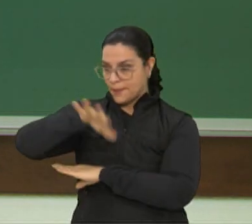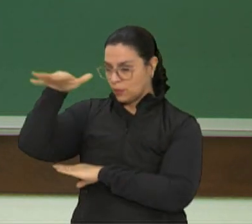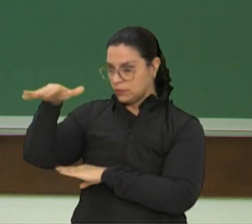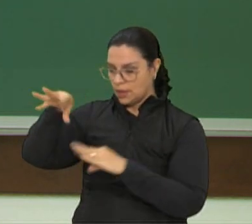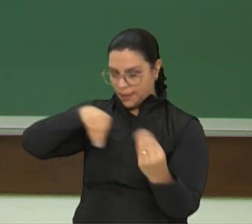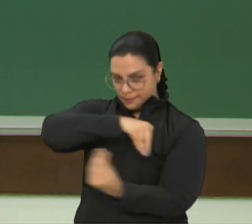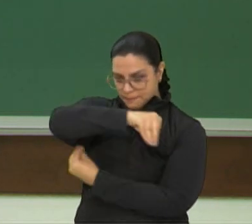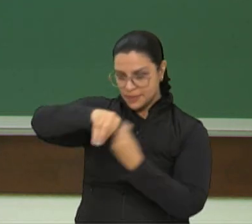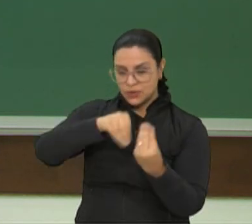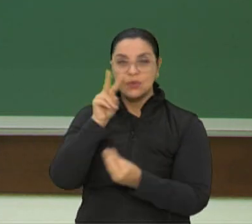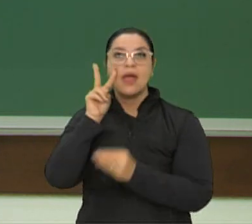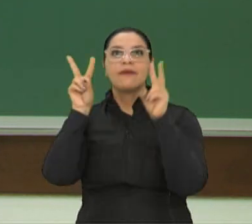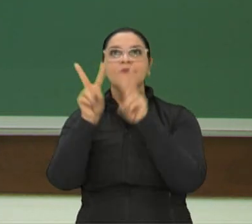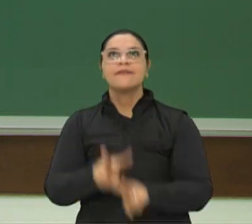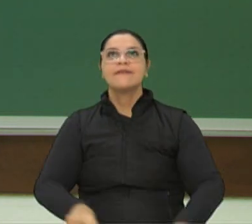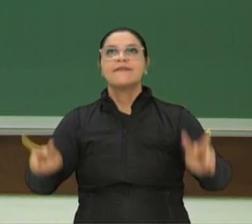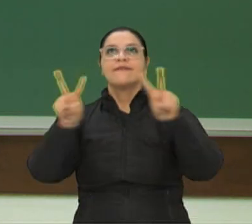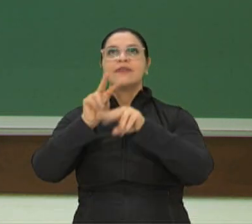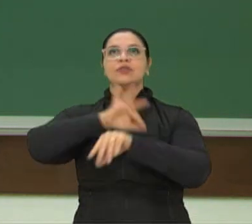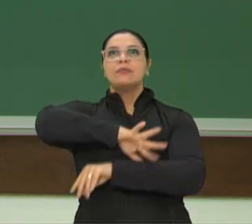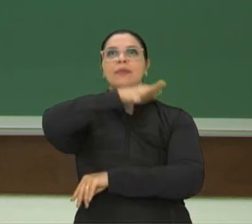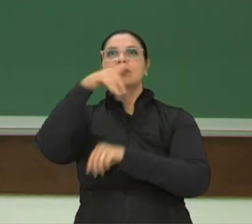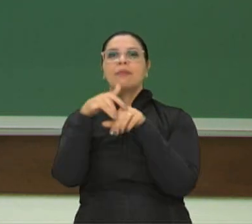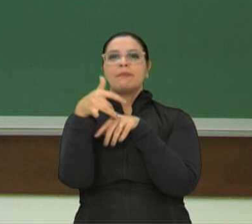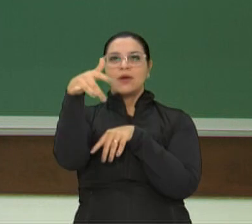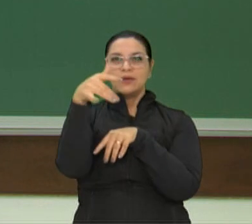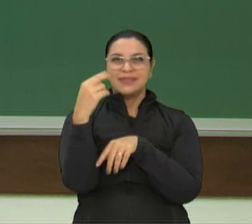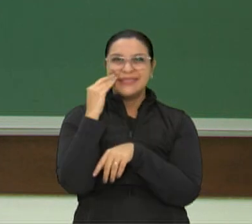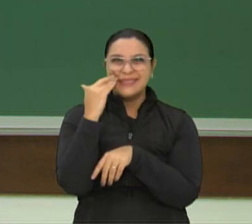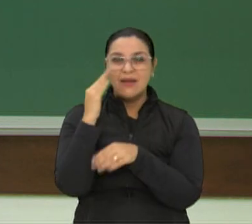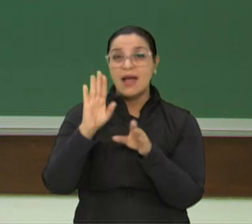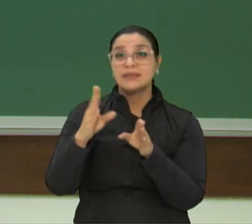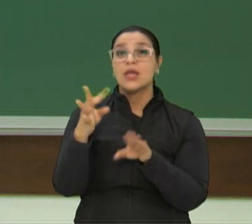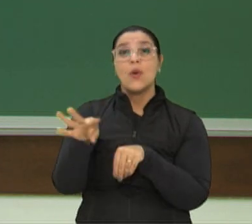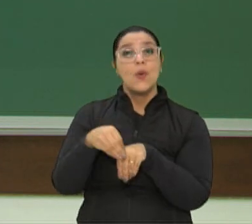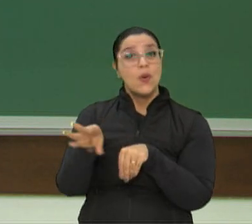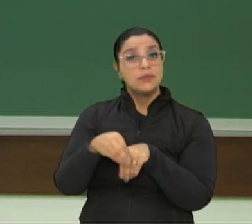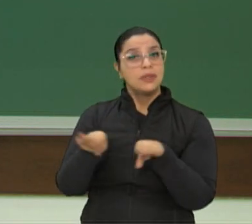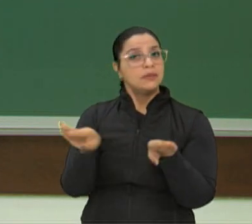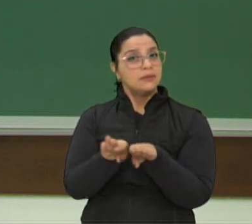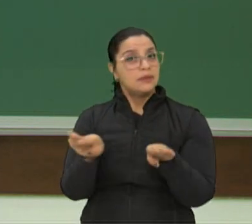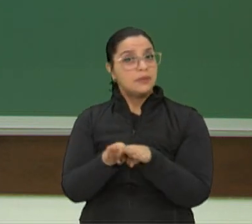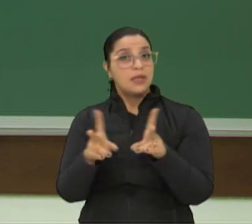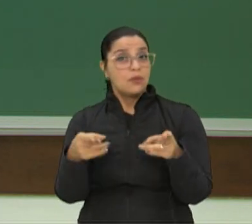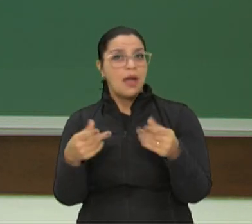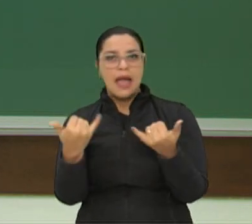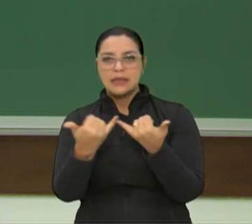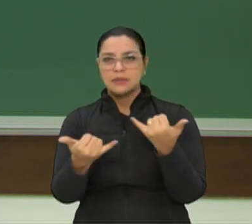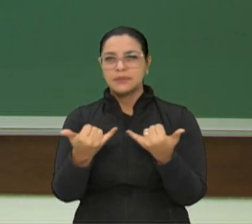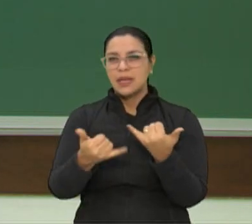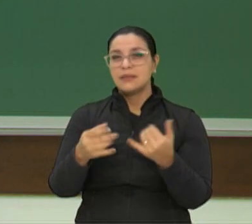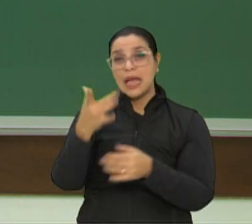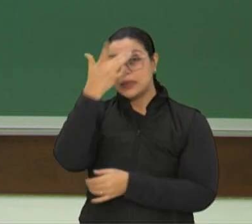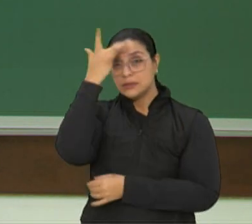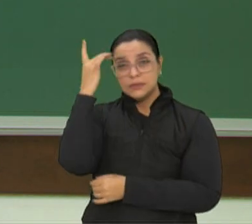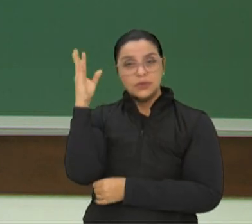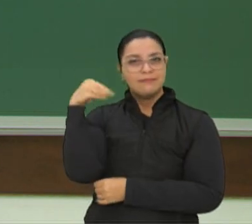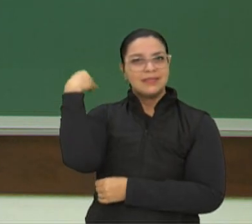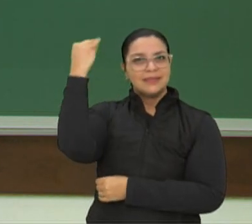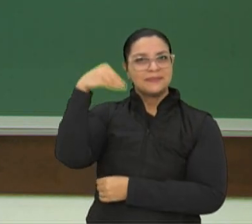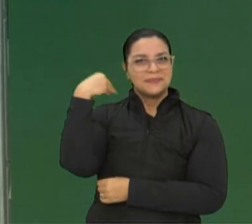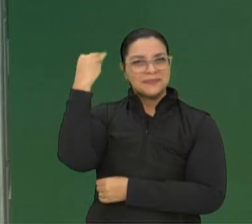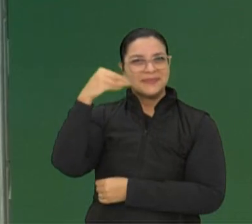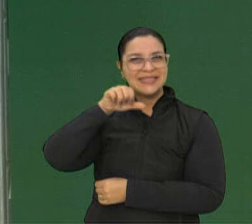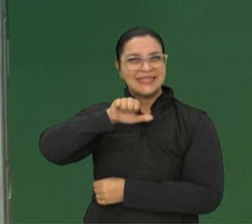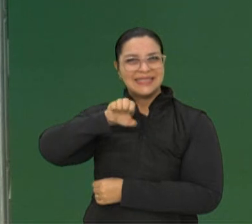montanha, junto esses dois para pensar numa montanha dourada, tá? Então assim se formaria o conhecimento, tá, para os empiristas aí. Tá?